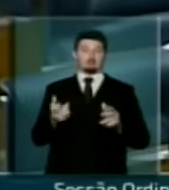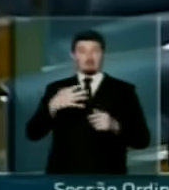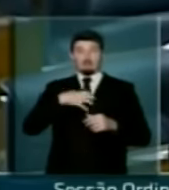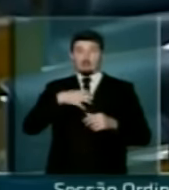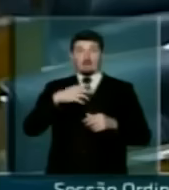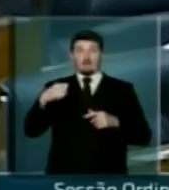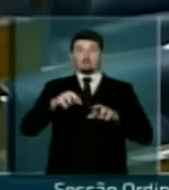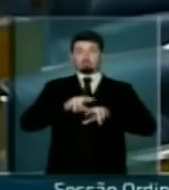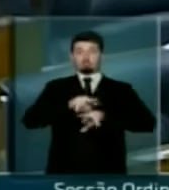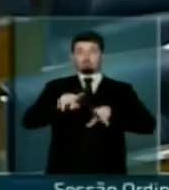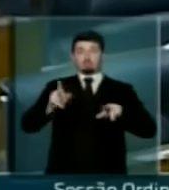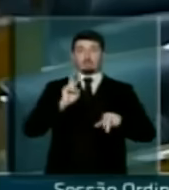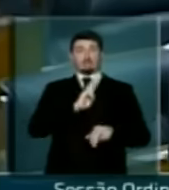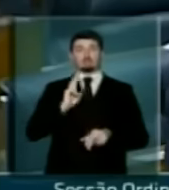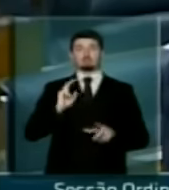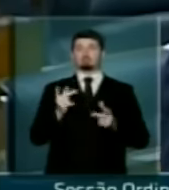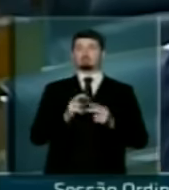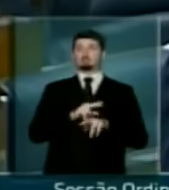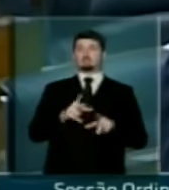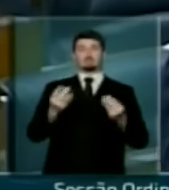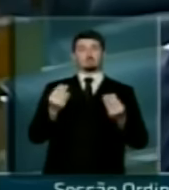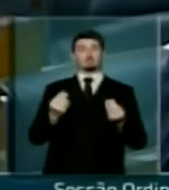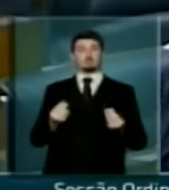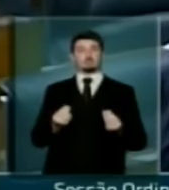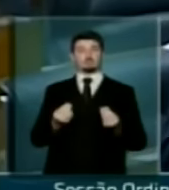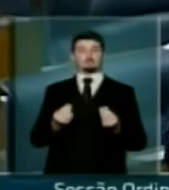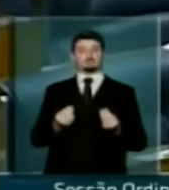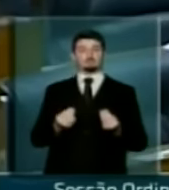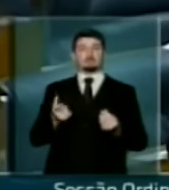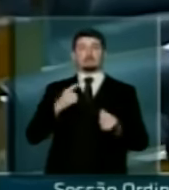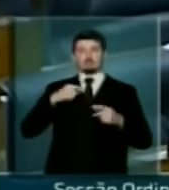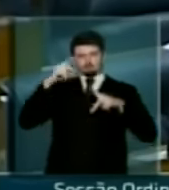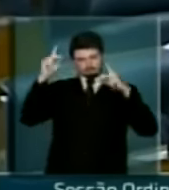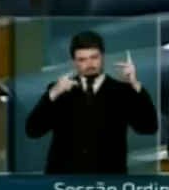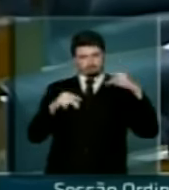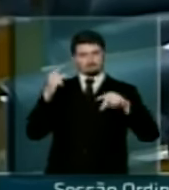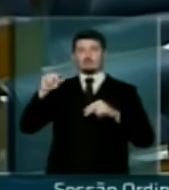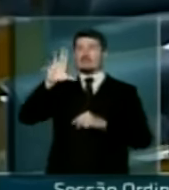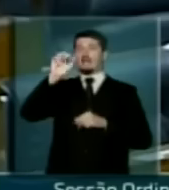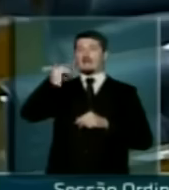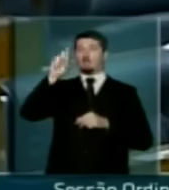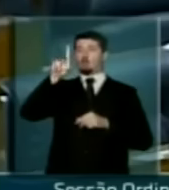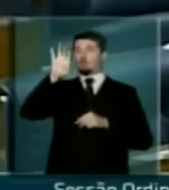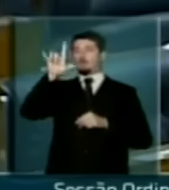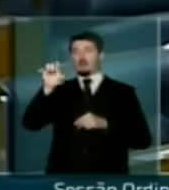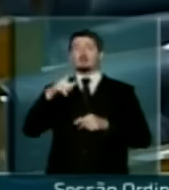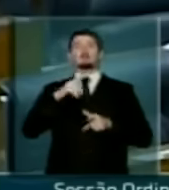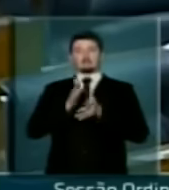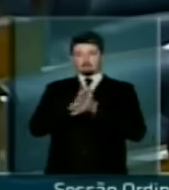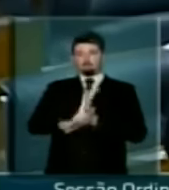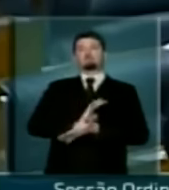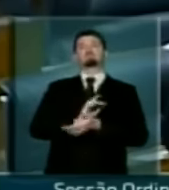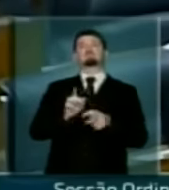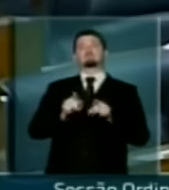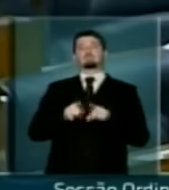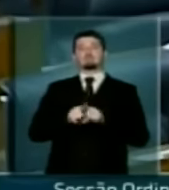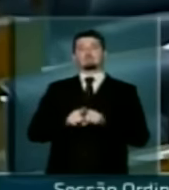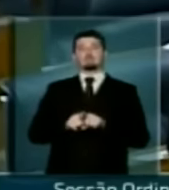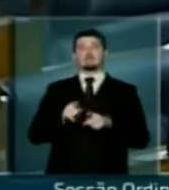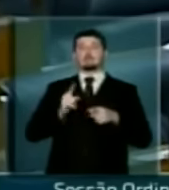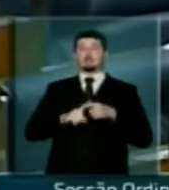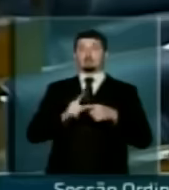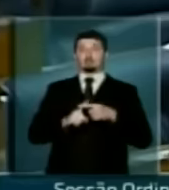grande. E lá existem milhares de terreiros de candomblé e que são vítimas de intolerância por